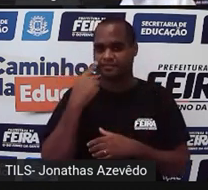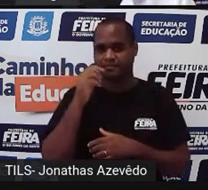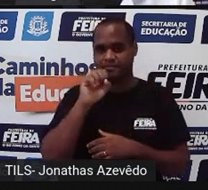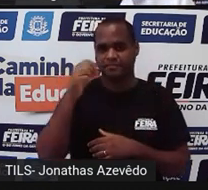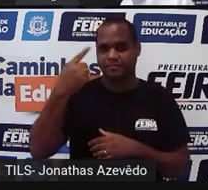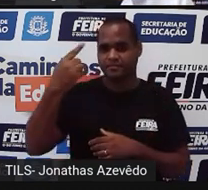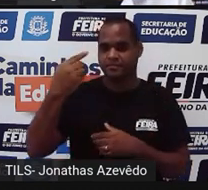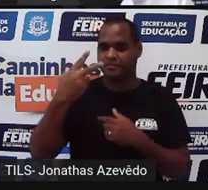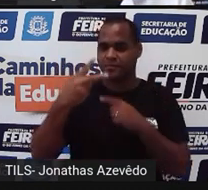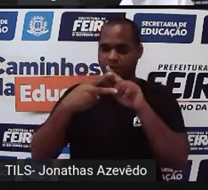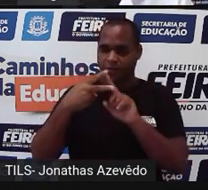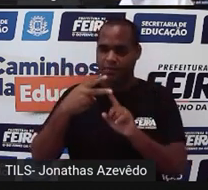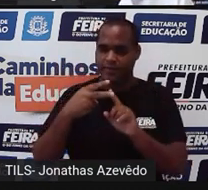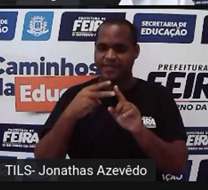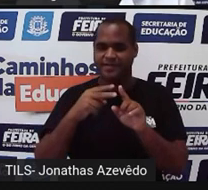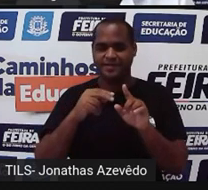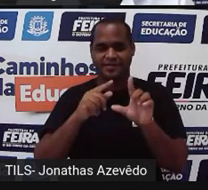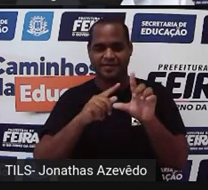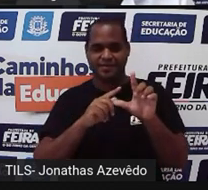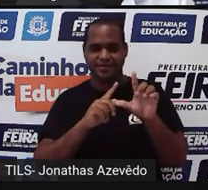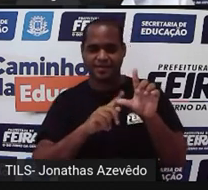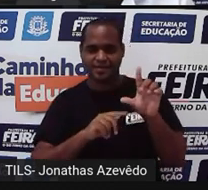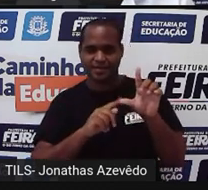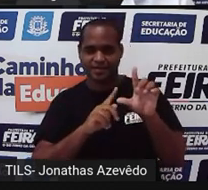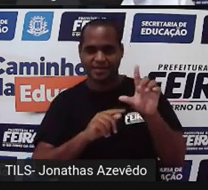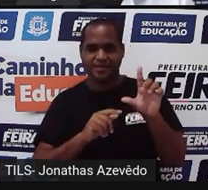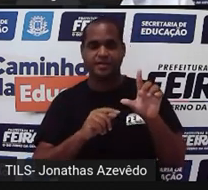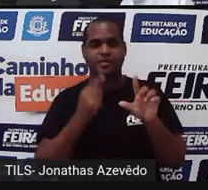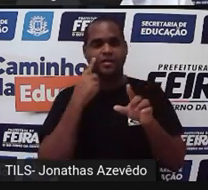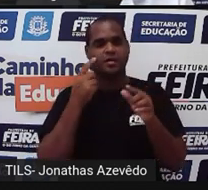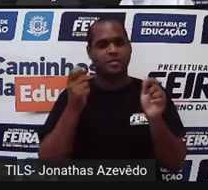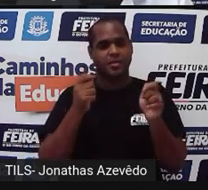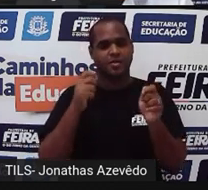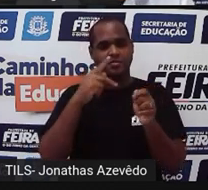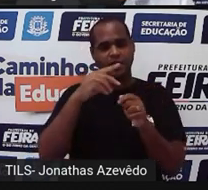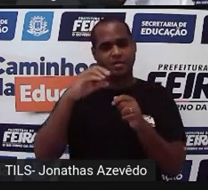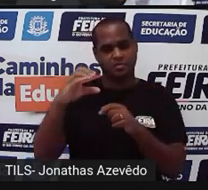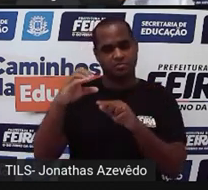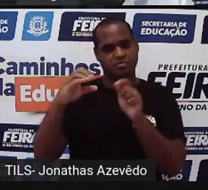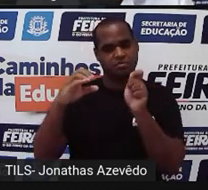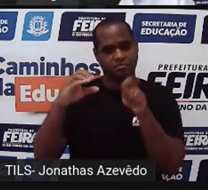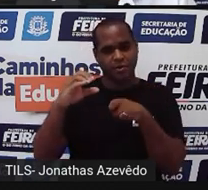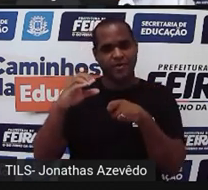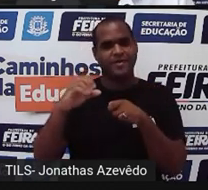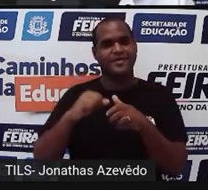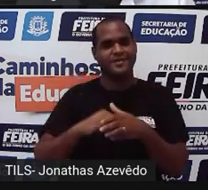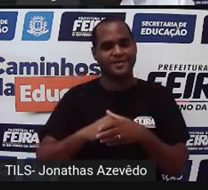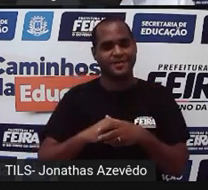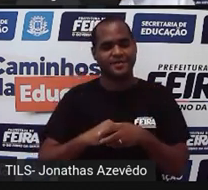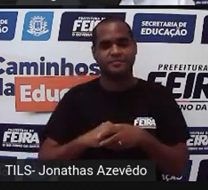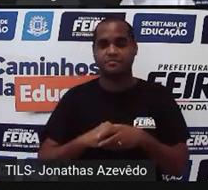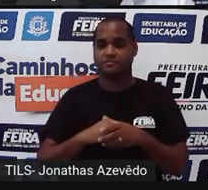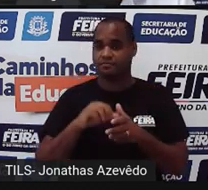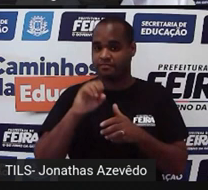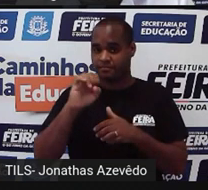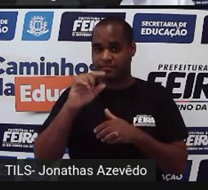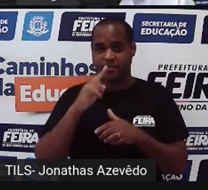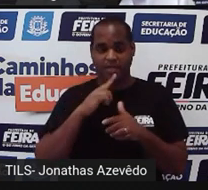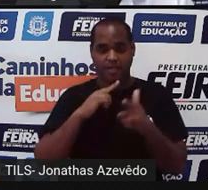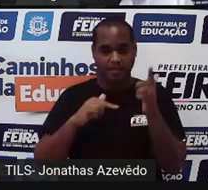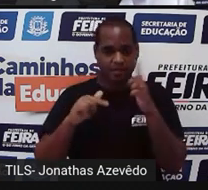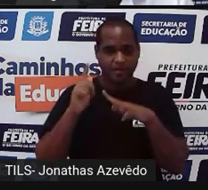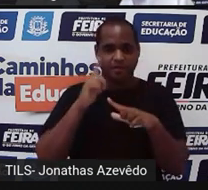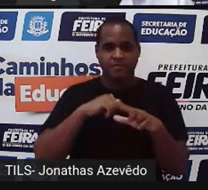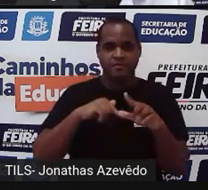do primeiro grau com duas incógnitas pode ser visto no plano cartesiano, tá? Se as retas